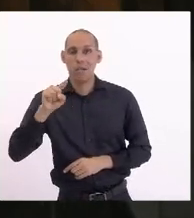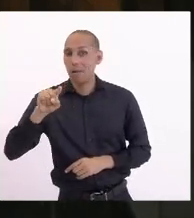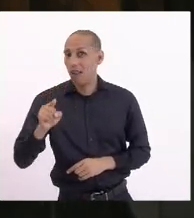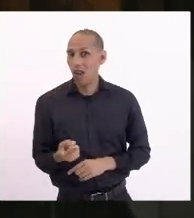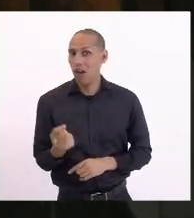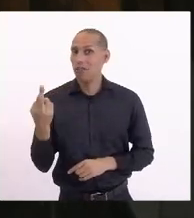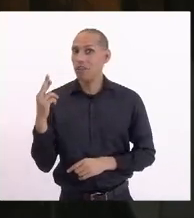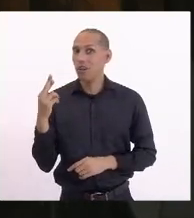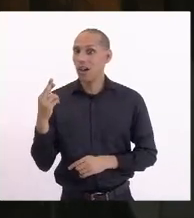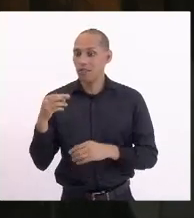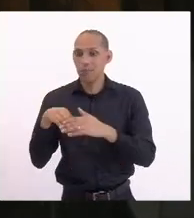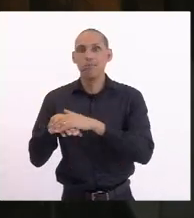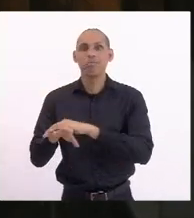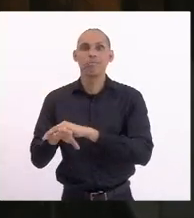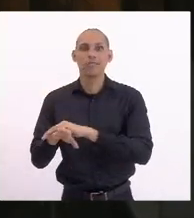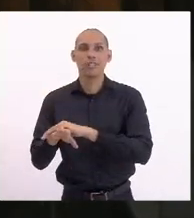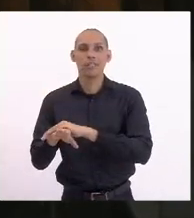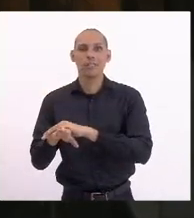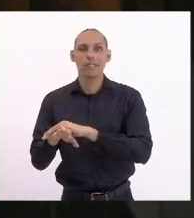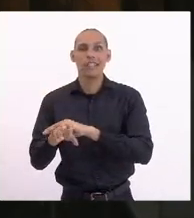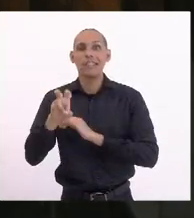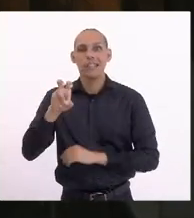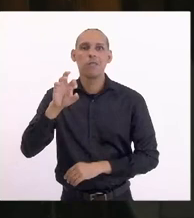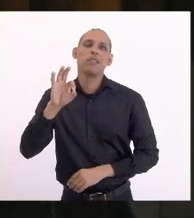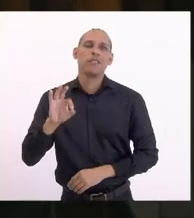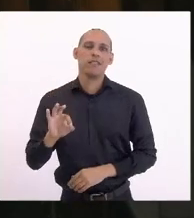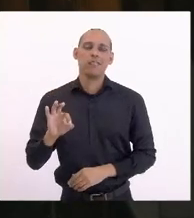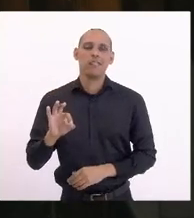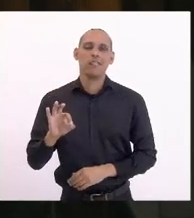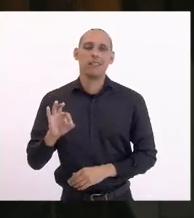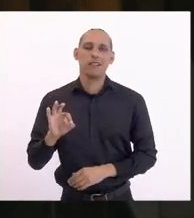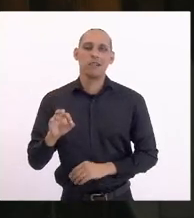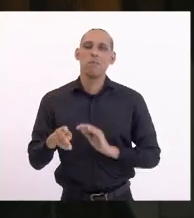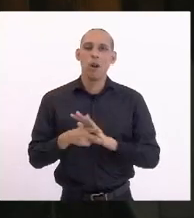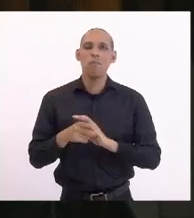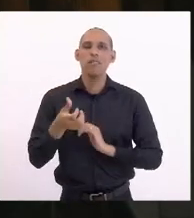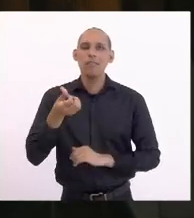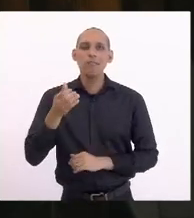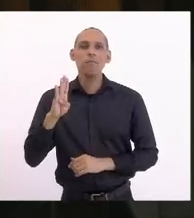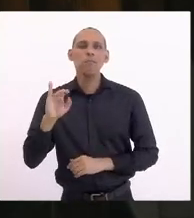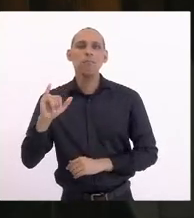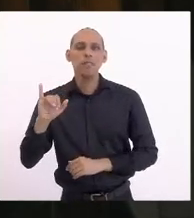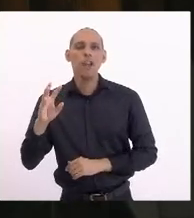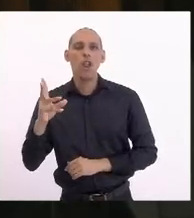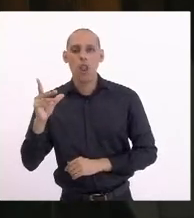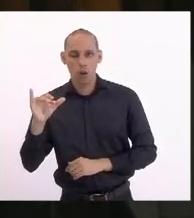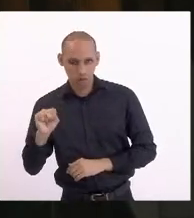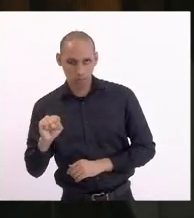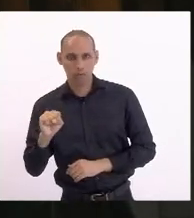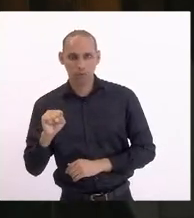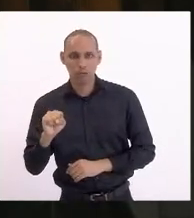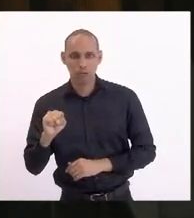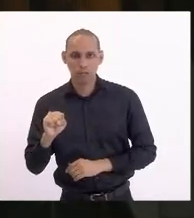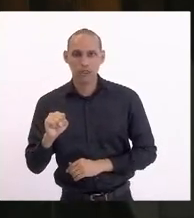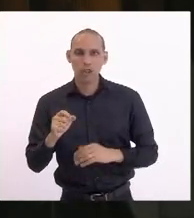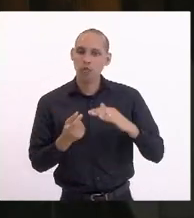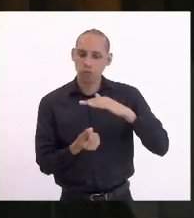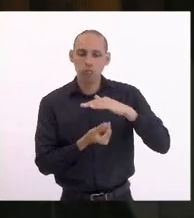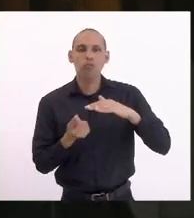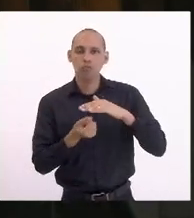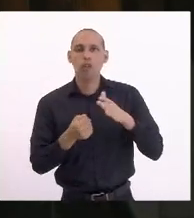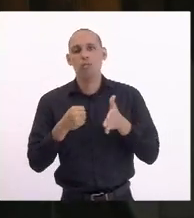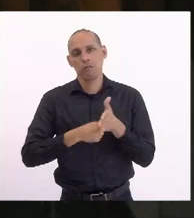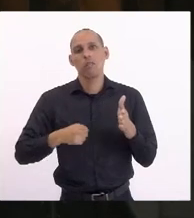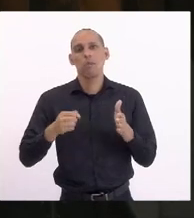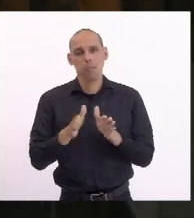reais alocados, que é 5% de 6 bilhões do Fundo Estadual de Combate à Pobreza. E